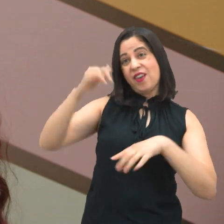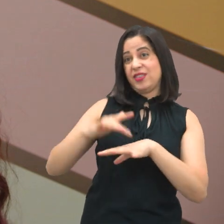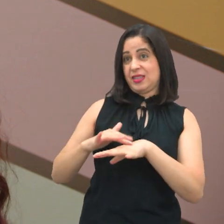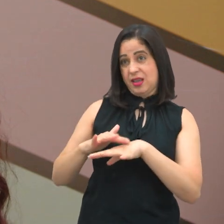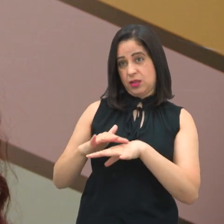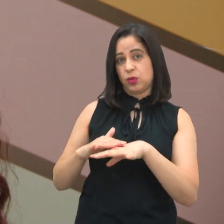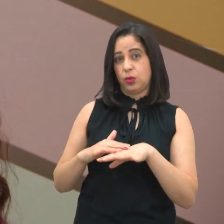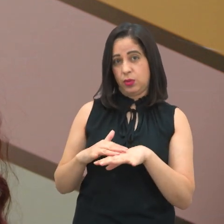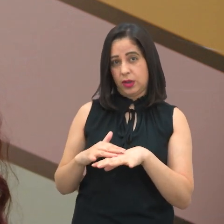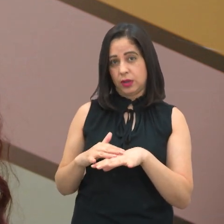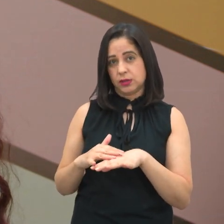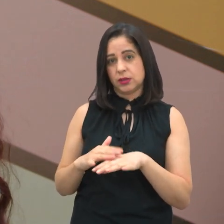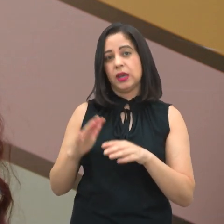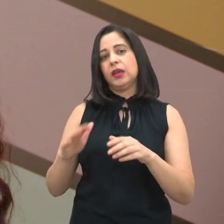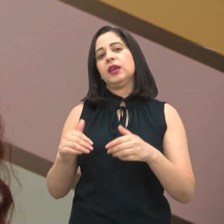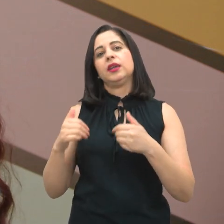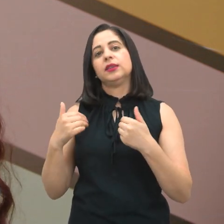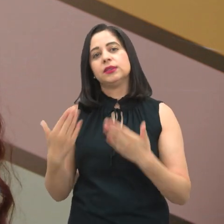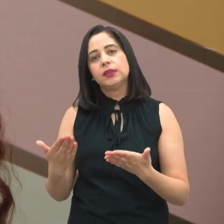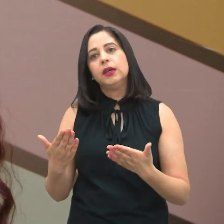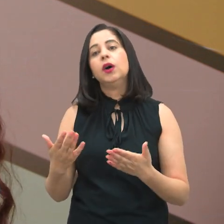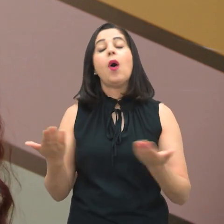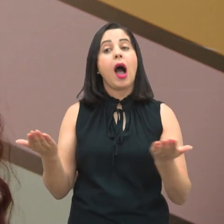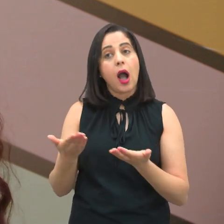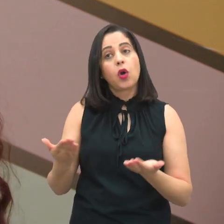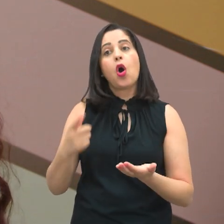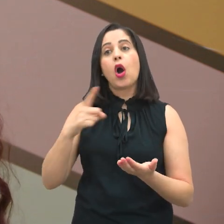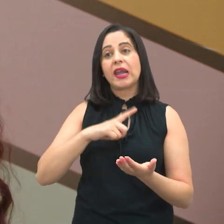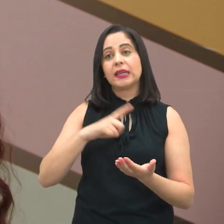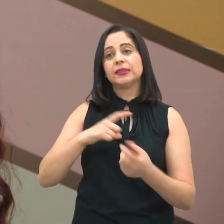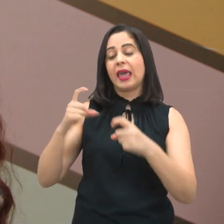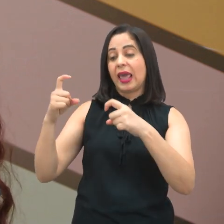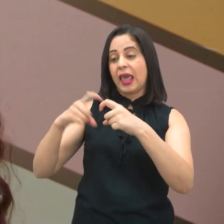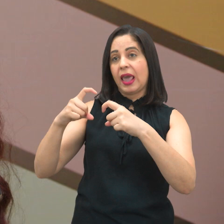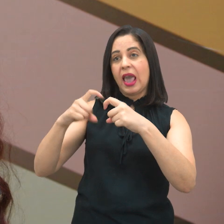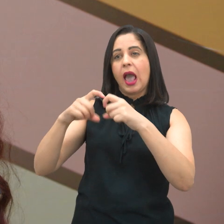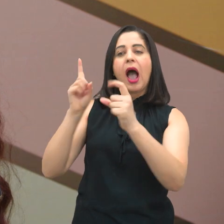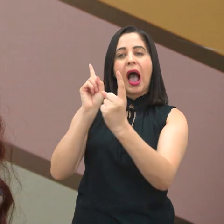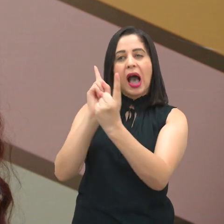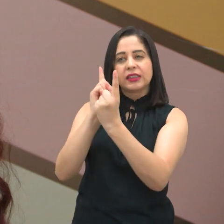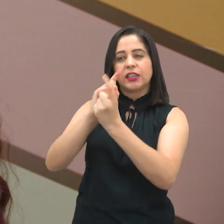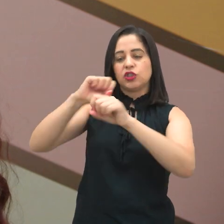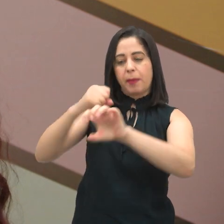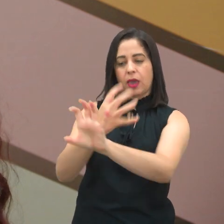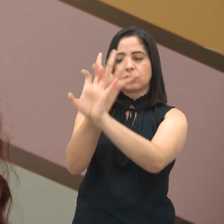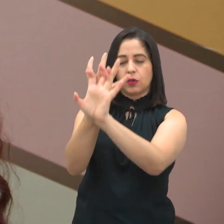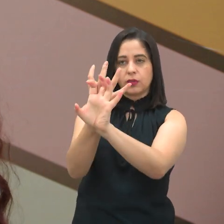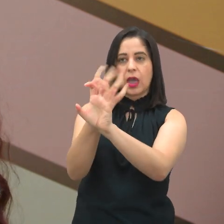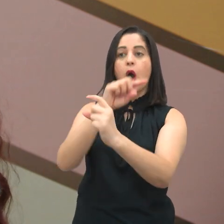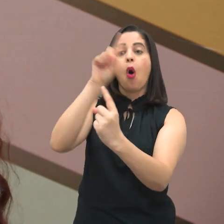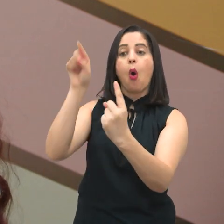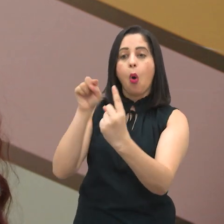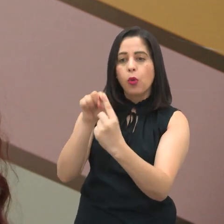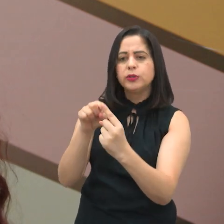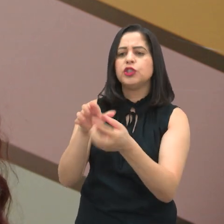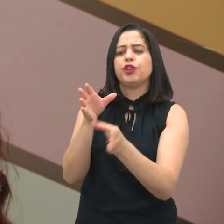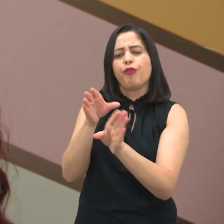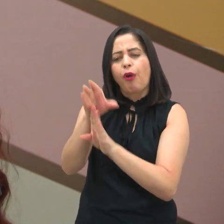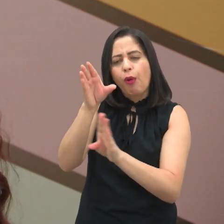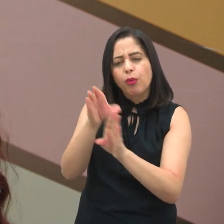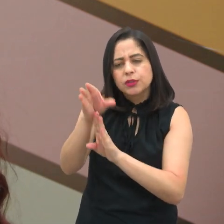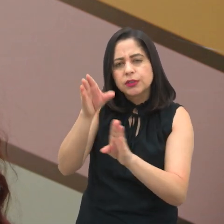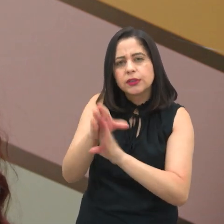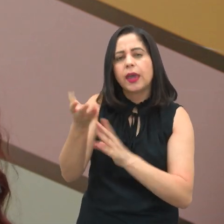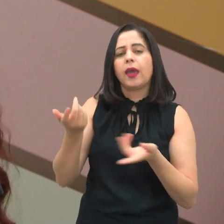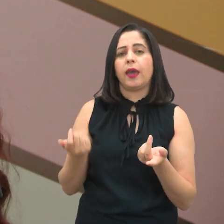muitos avanços também. A gente está usando a telemedicina para fazer o teleaconselhamento, para fazer a testagem, né?